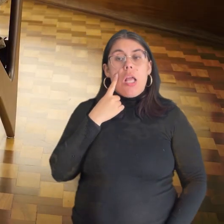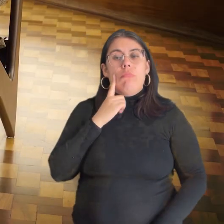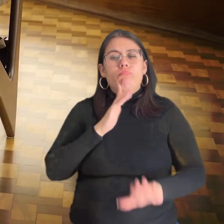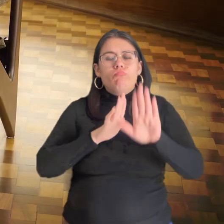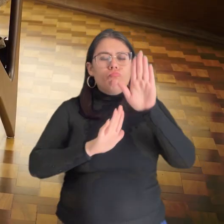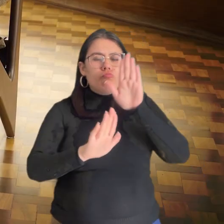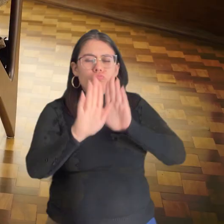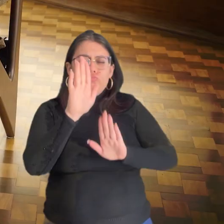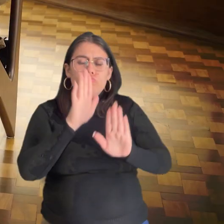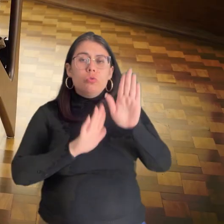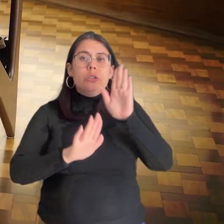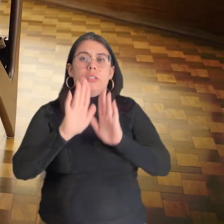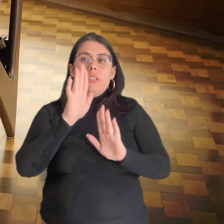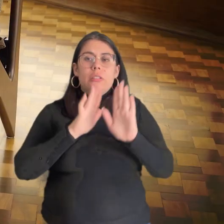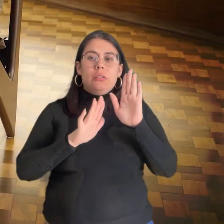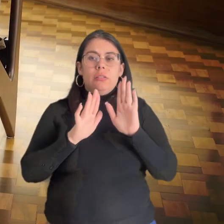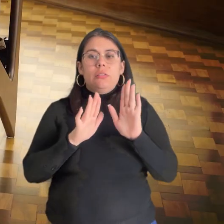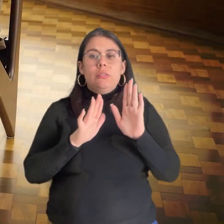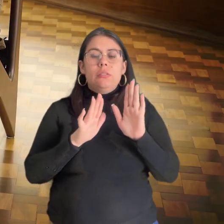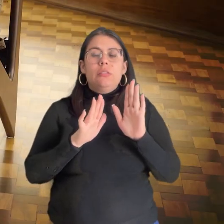prudentemente